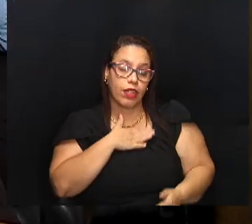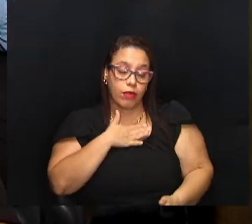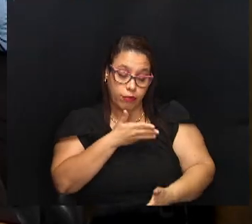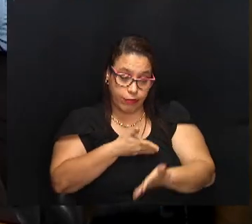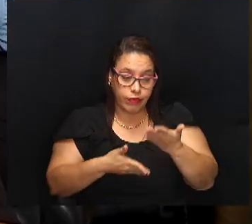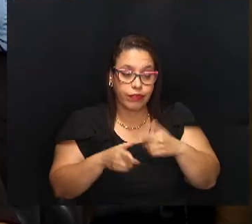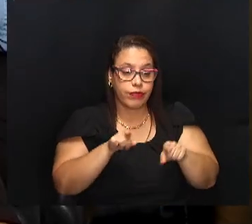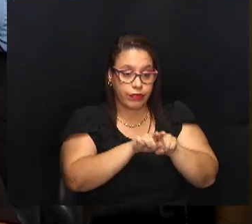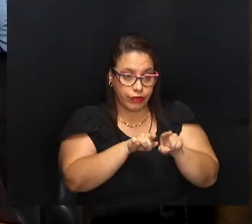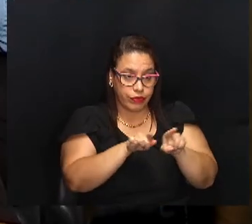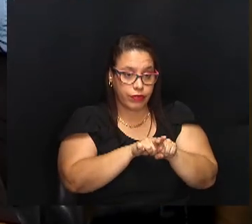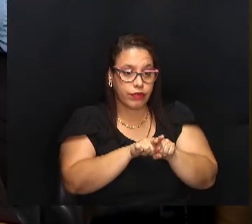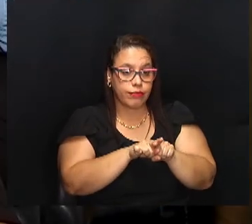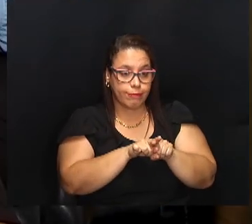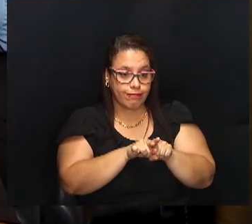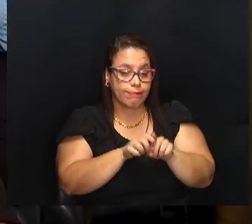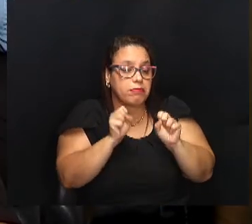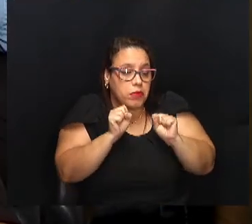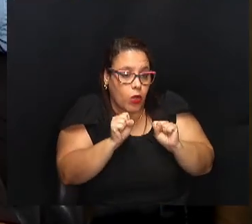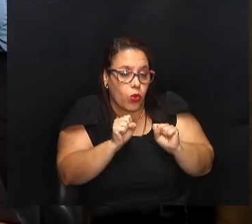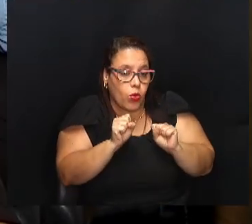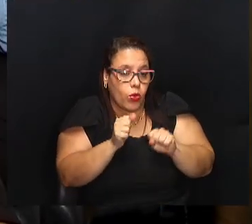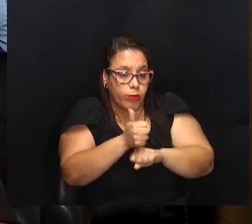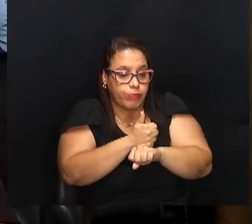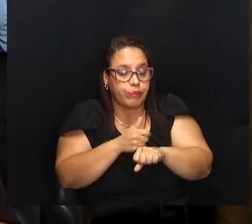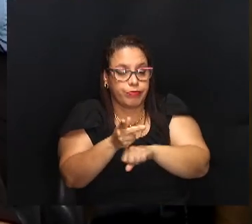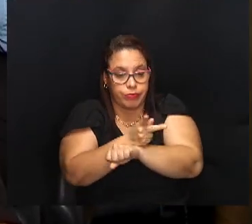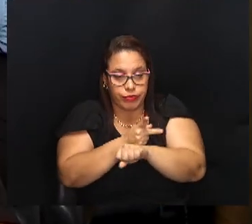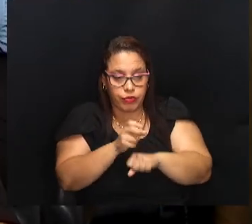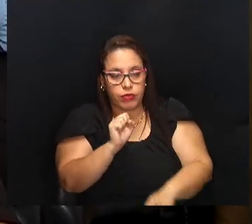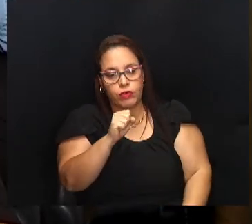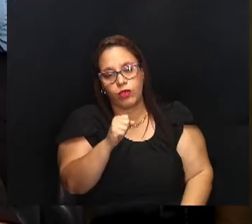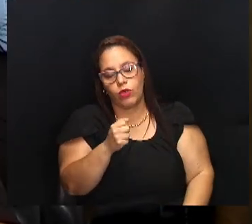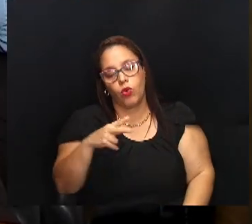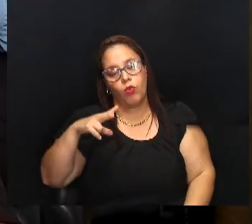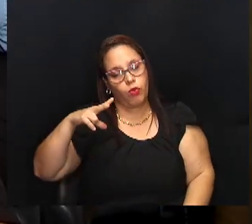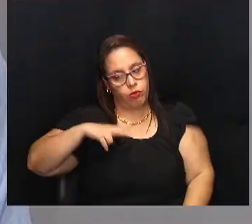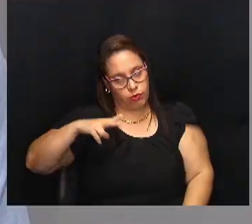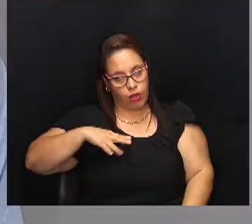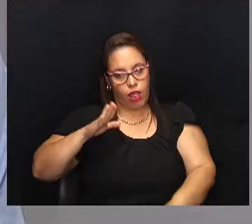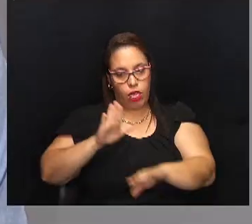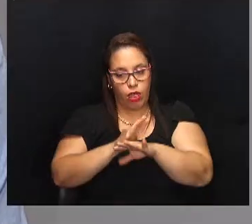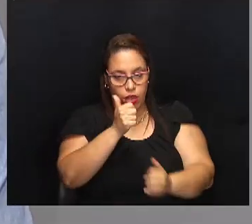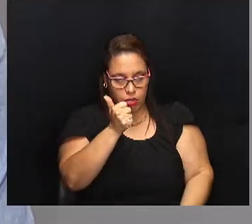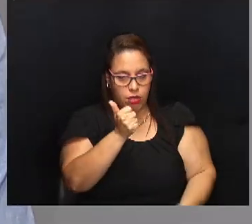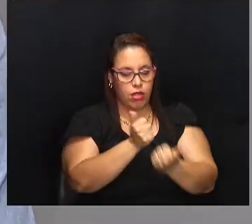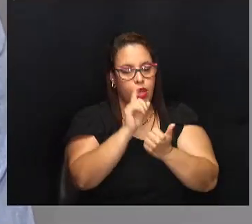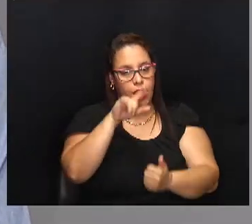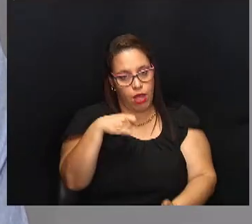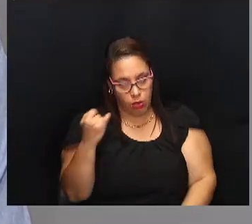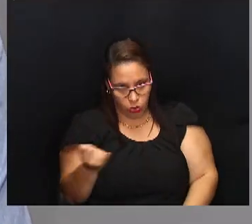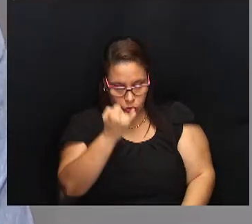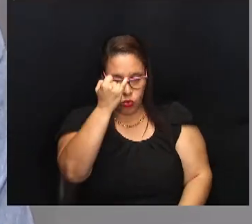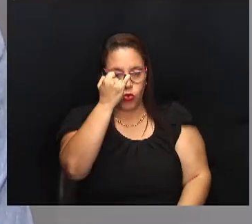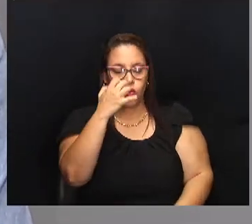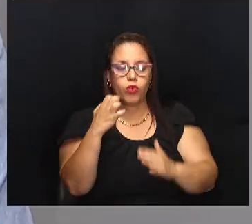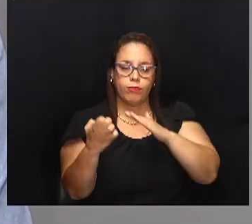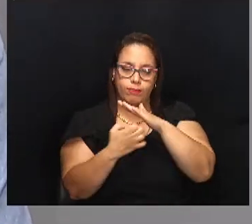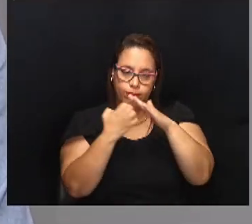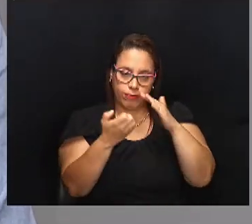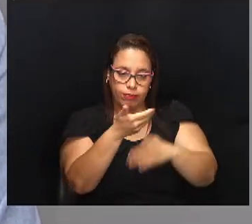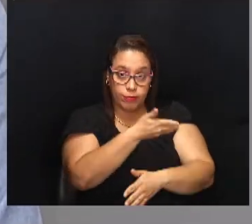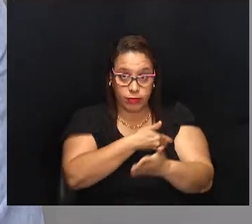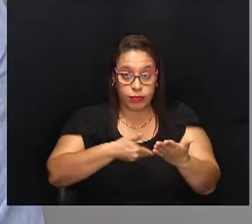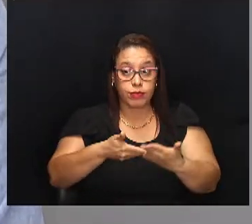atribuições também é que a gente possa buscar, sim, recursos privados, porque isso é muito importante para as empresas que